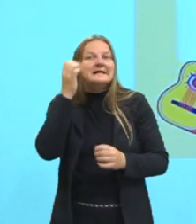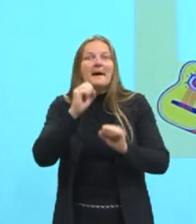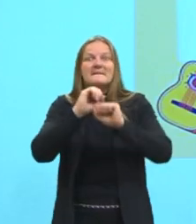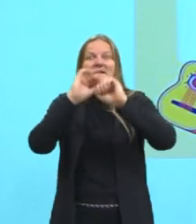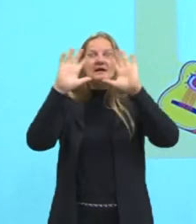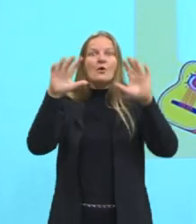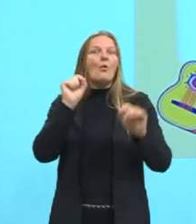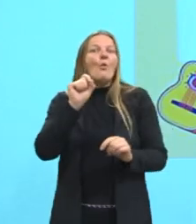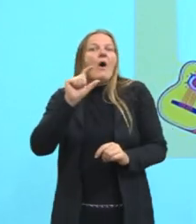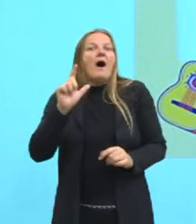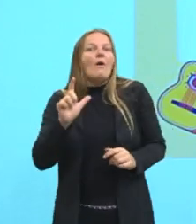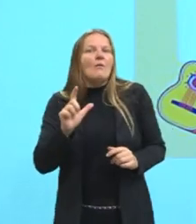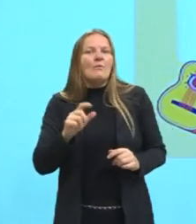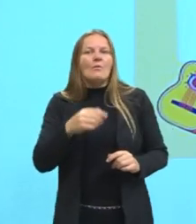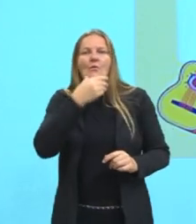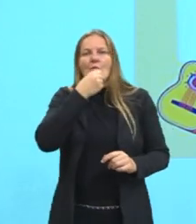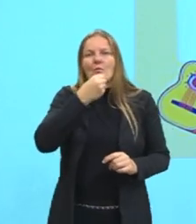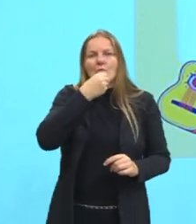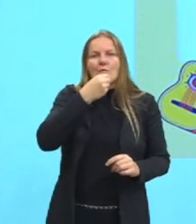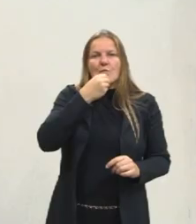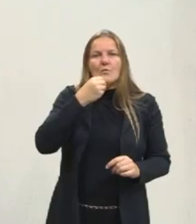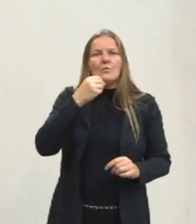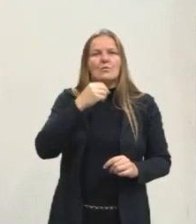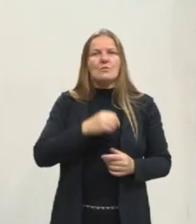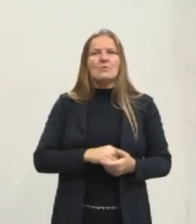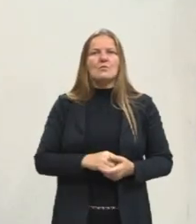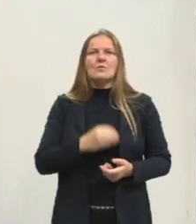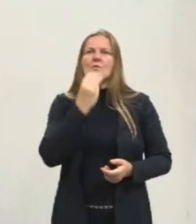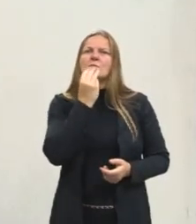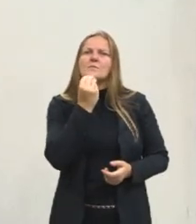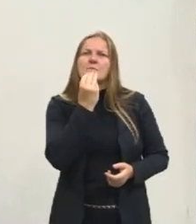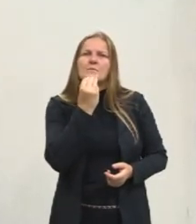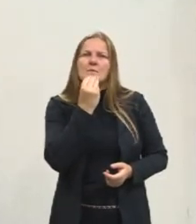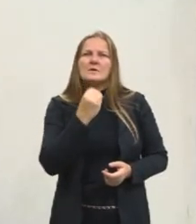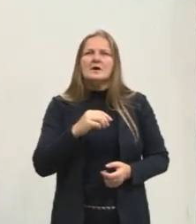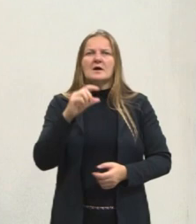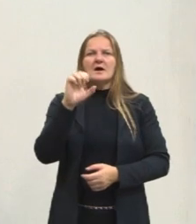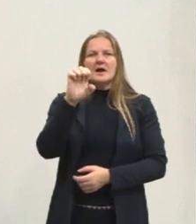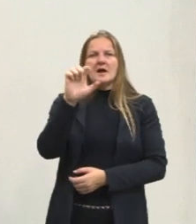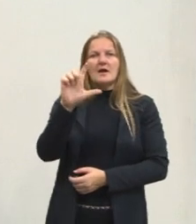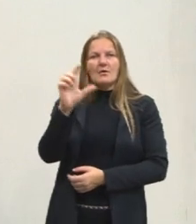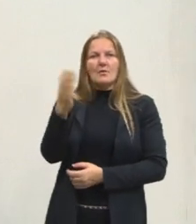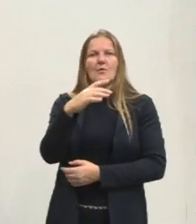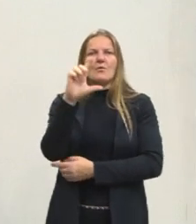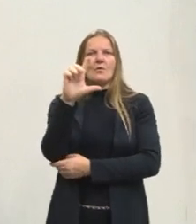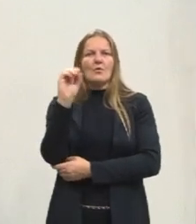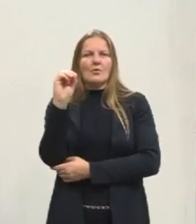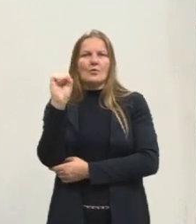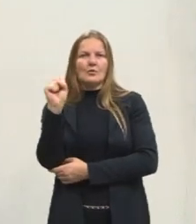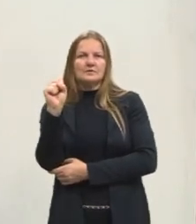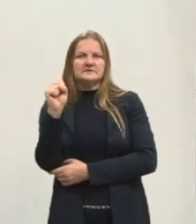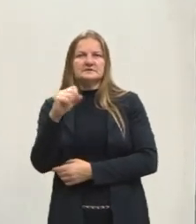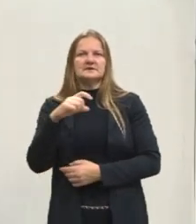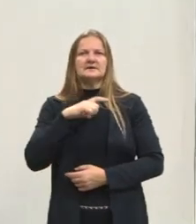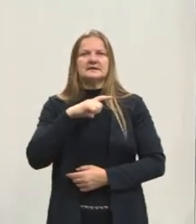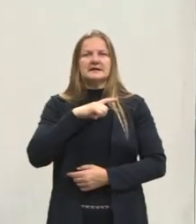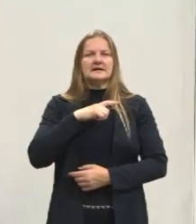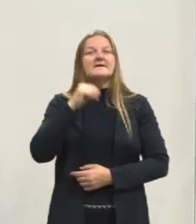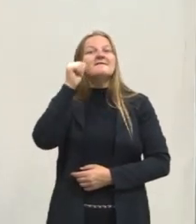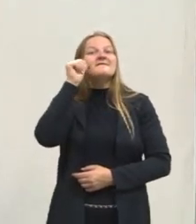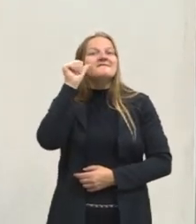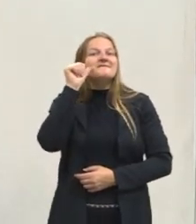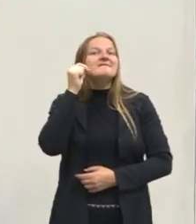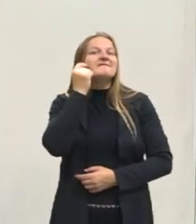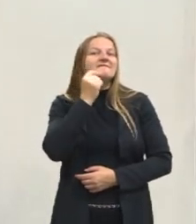nós temos os masculinos né e e los e nós temos os